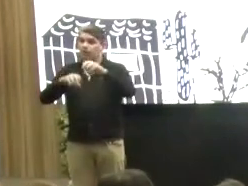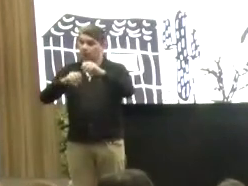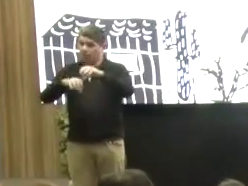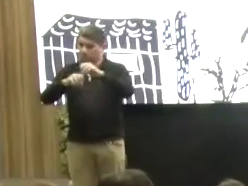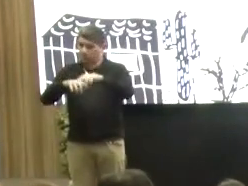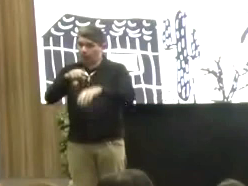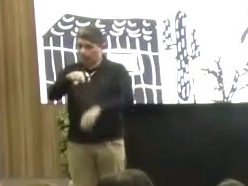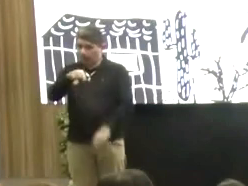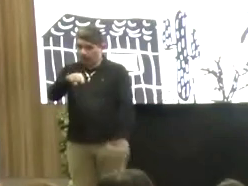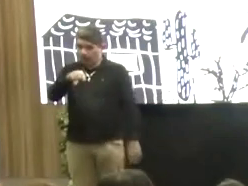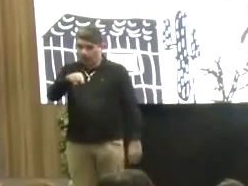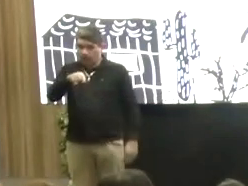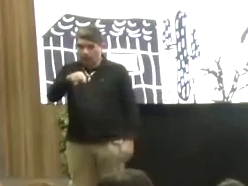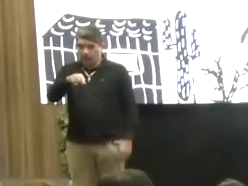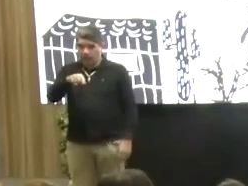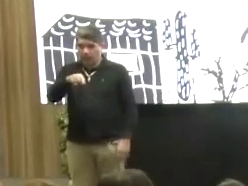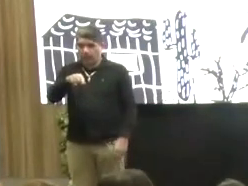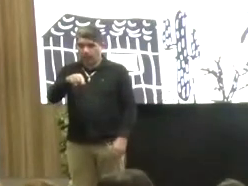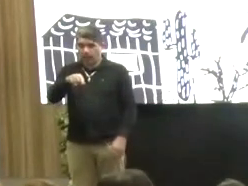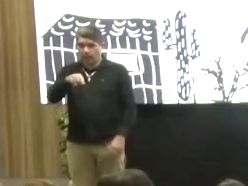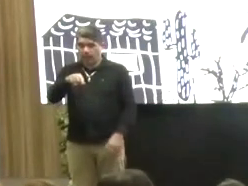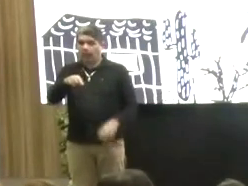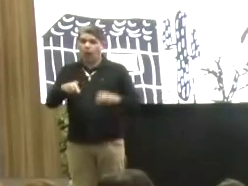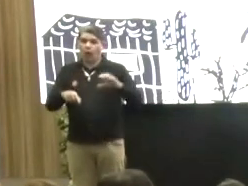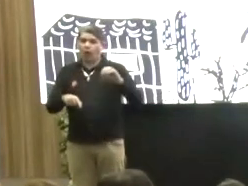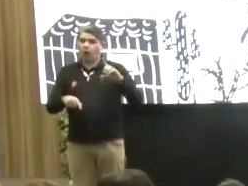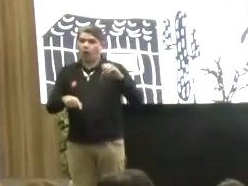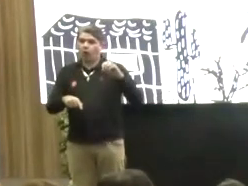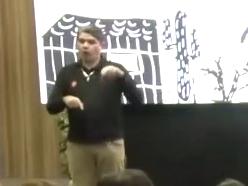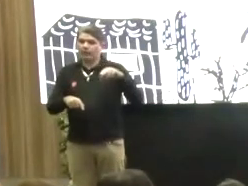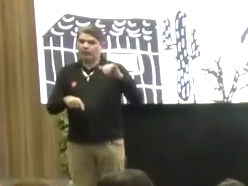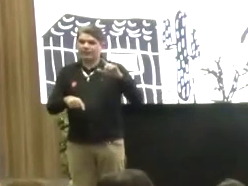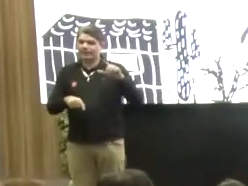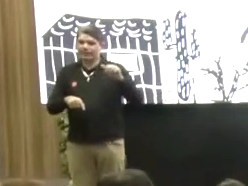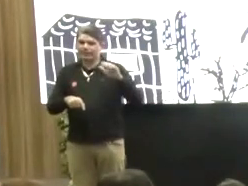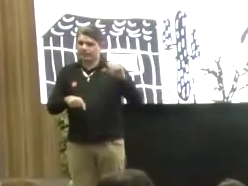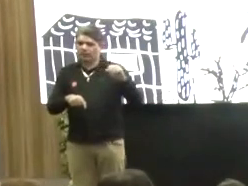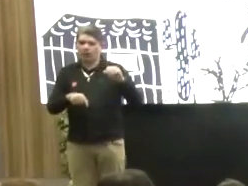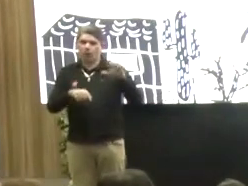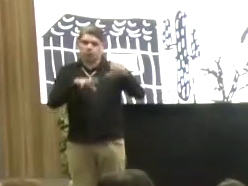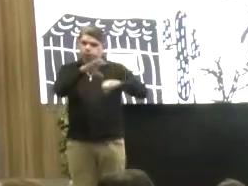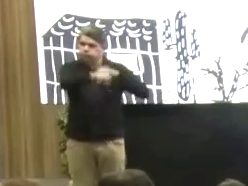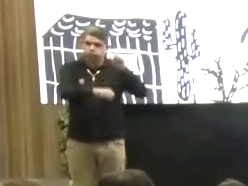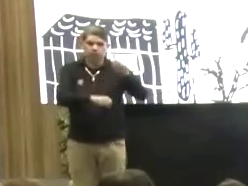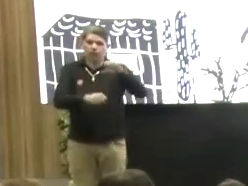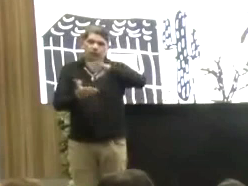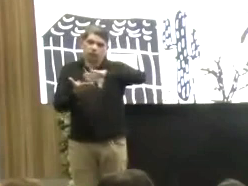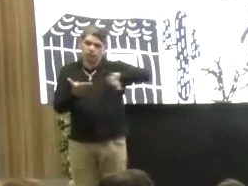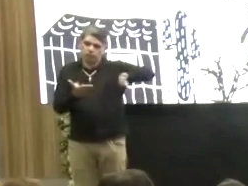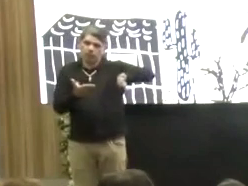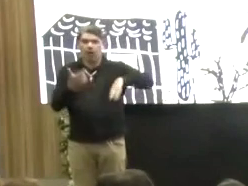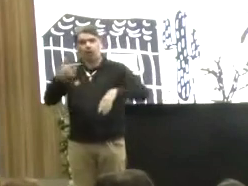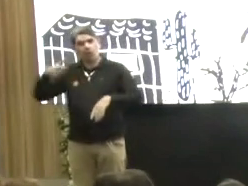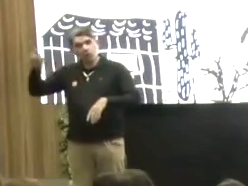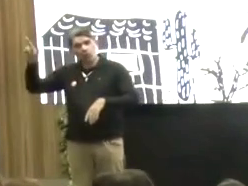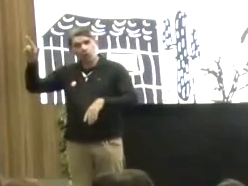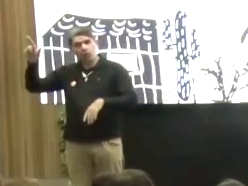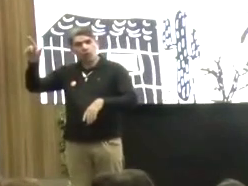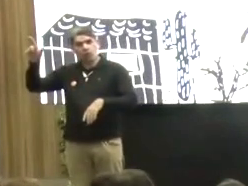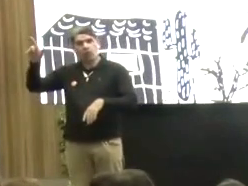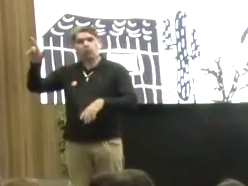seja essa da colonialidade, né? Que reconheça esse Brasil